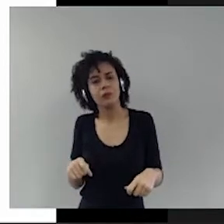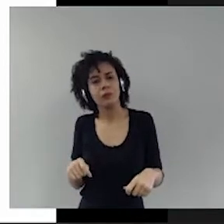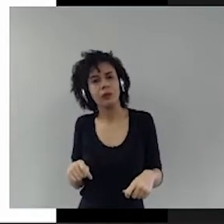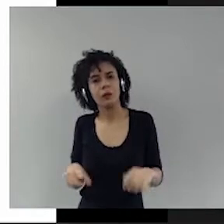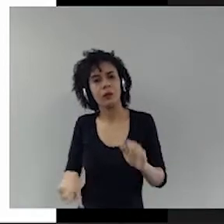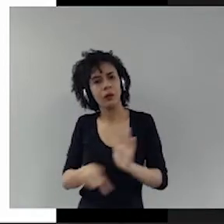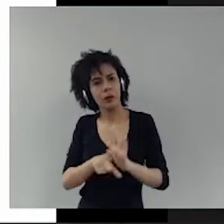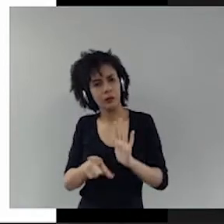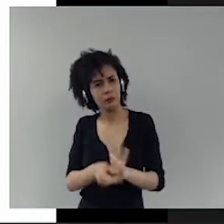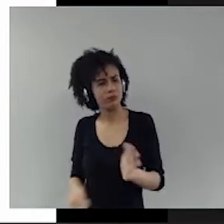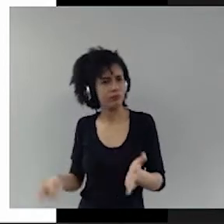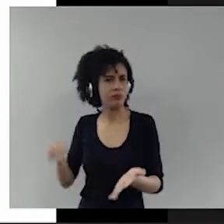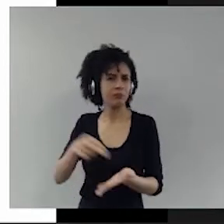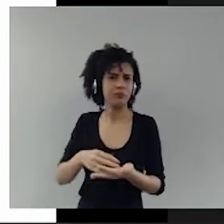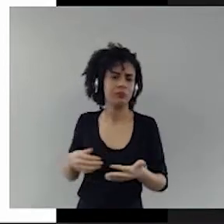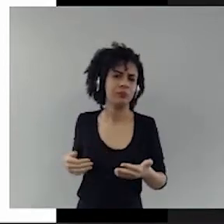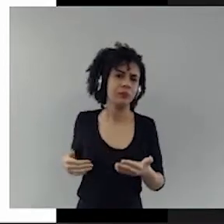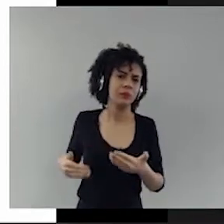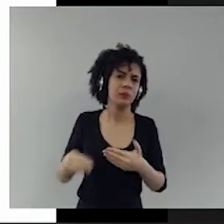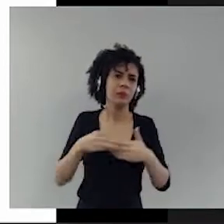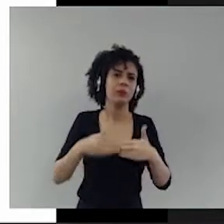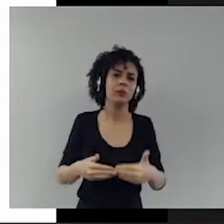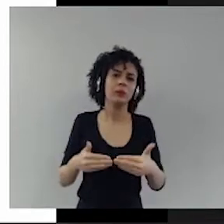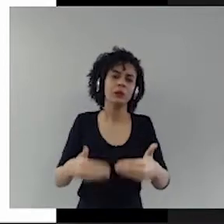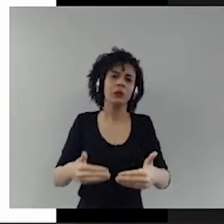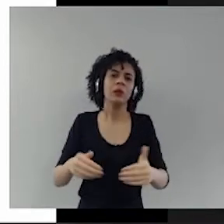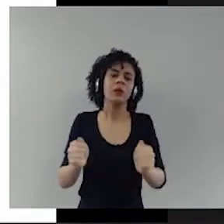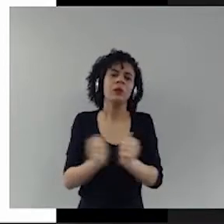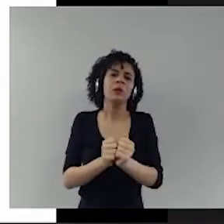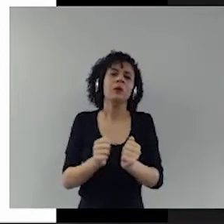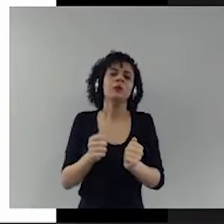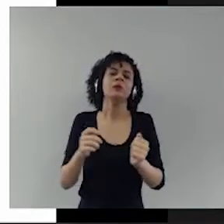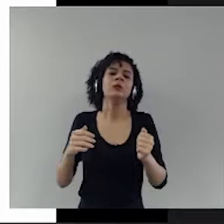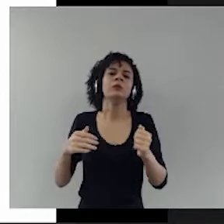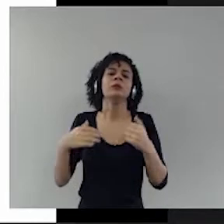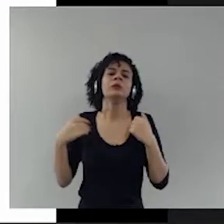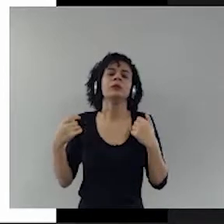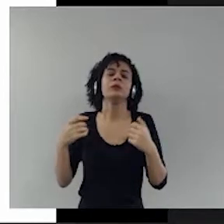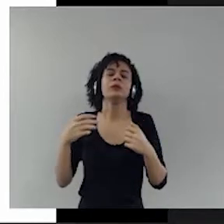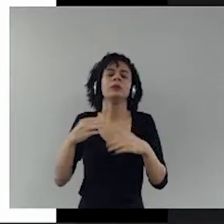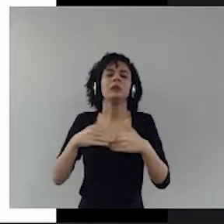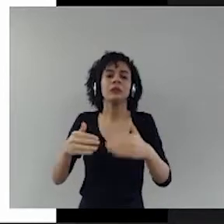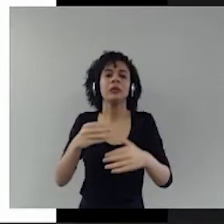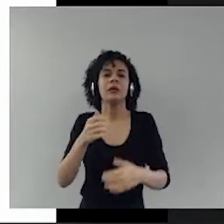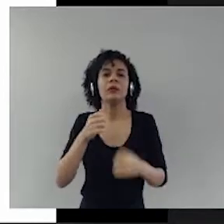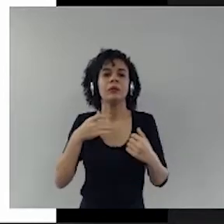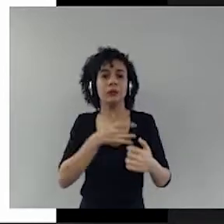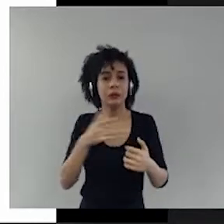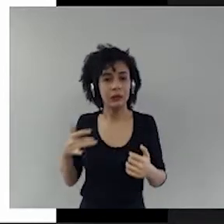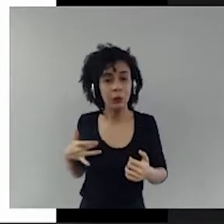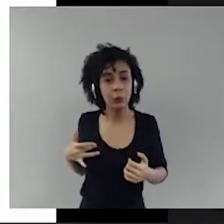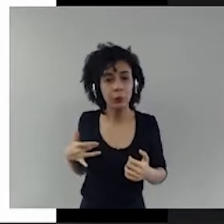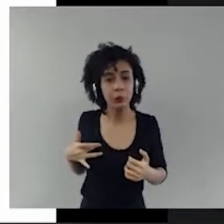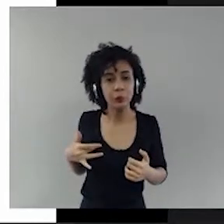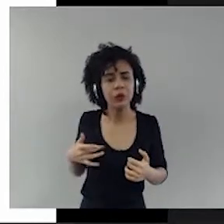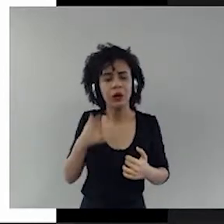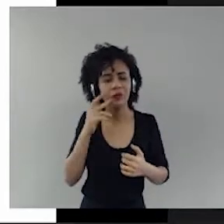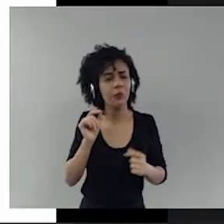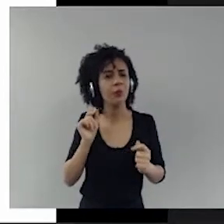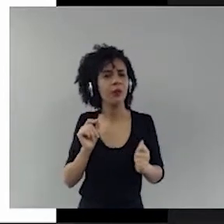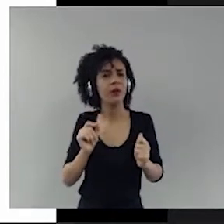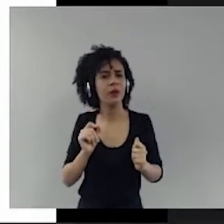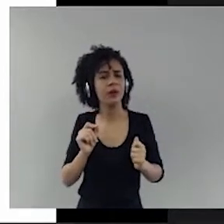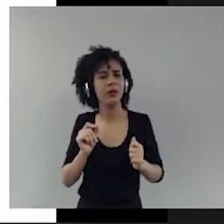a lei veio com uma iniciativa do ministério da saúde e faça das suas necessidades rapidamente identificou também a dispensa de